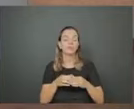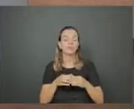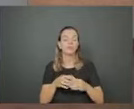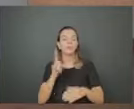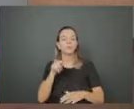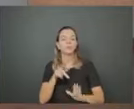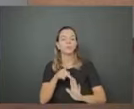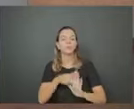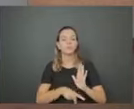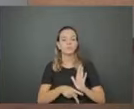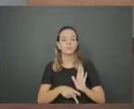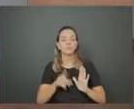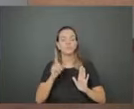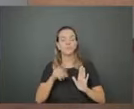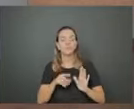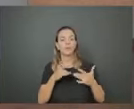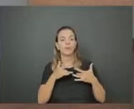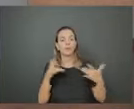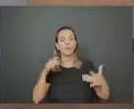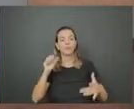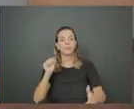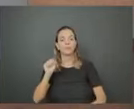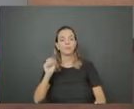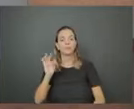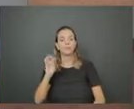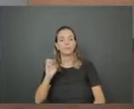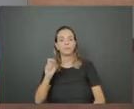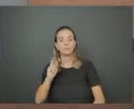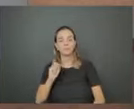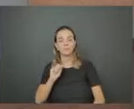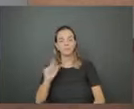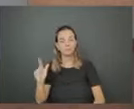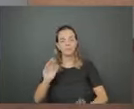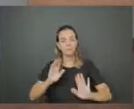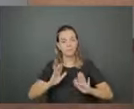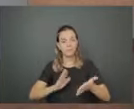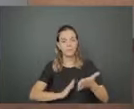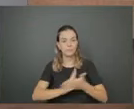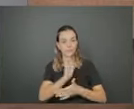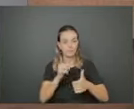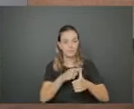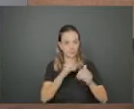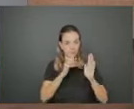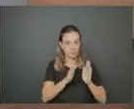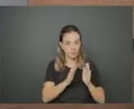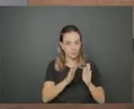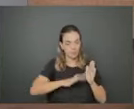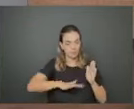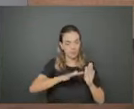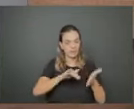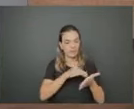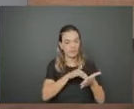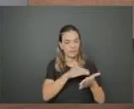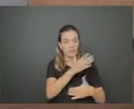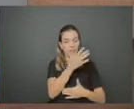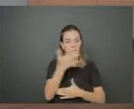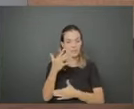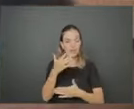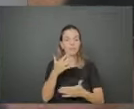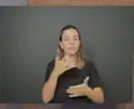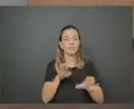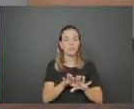da Casteval, já está sendo aprovado na primeira fase na Secretaria do Urbanismo, ainda os projetos complementares a ser feito, mas